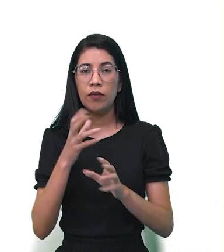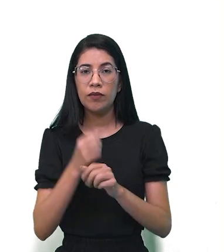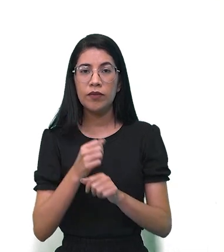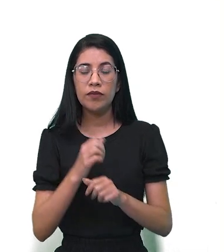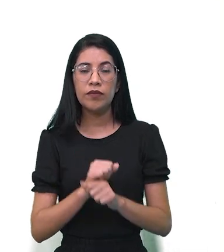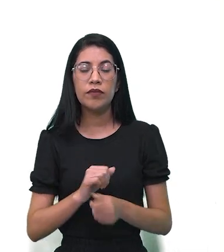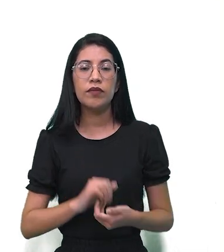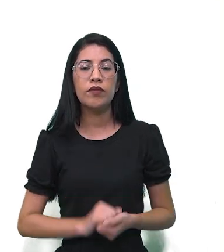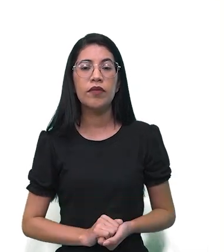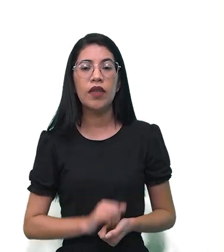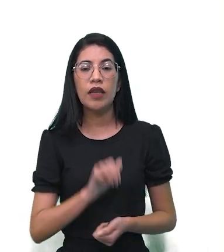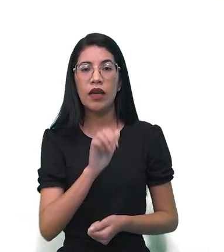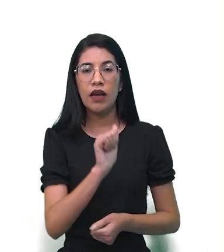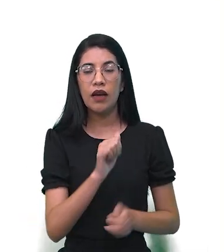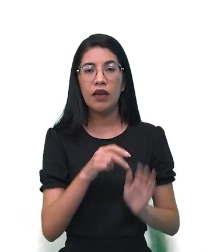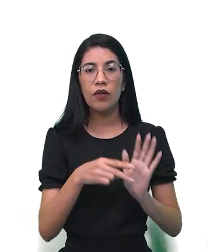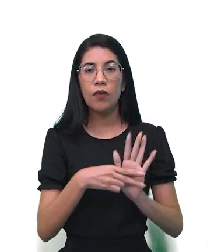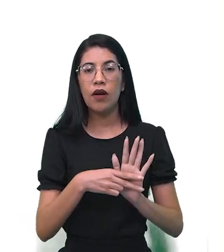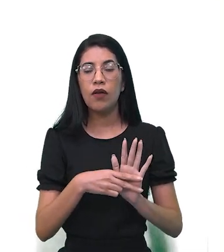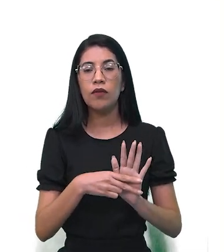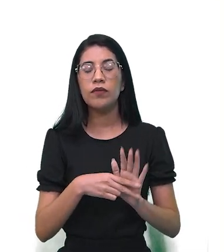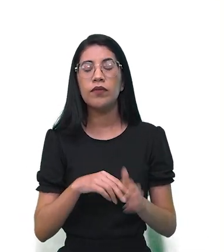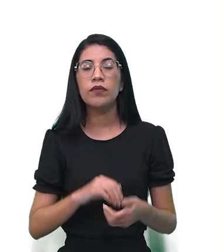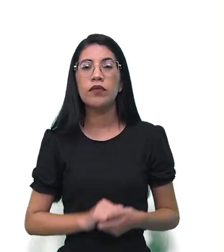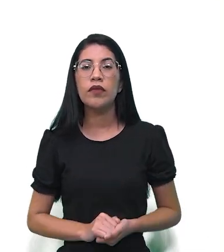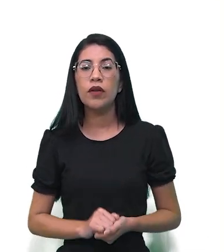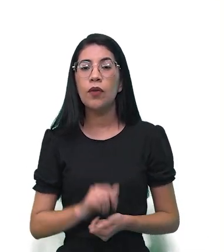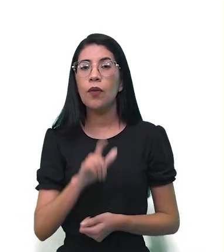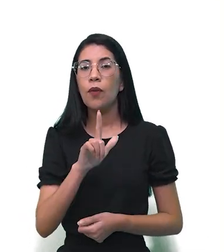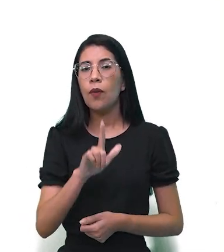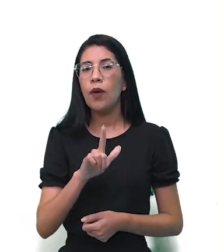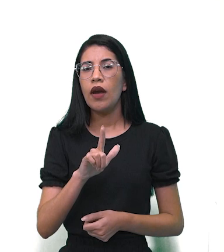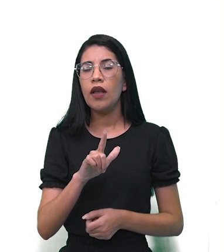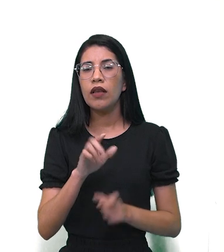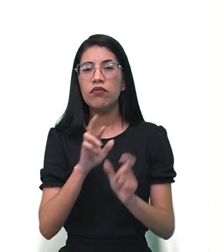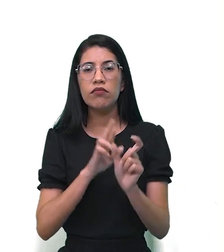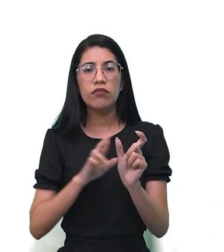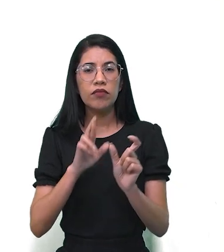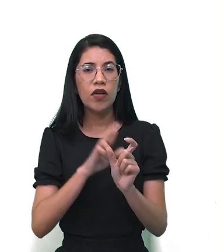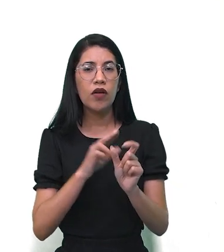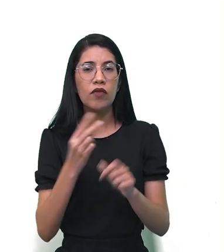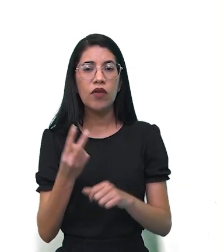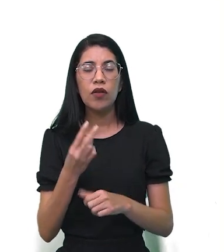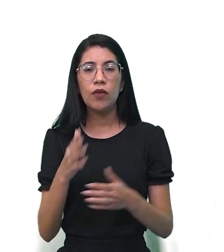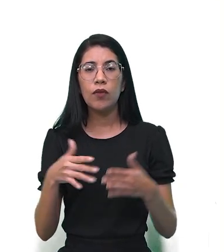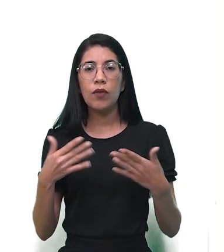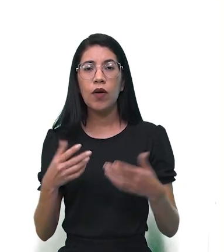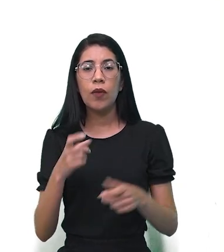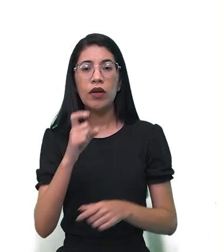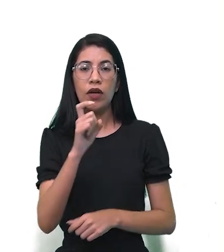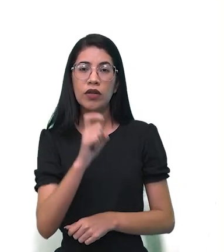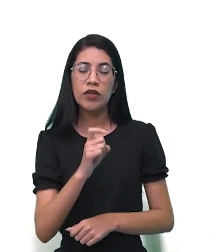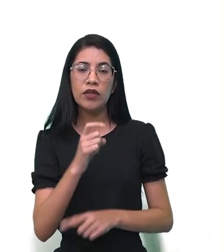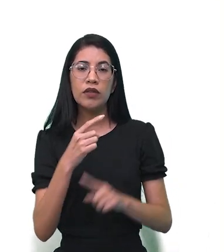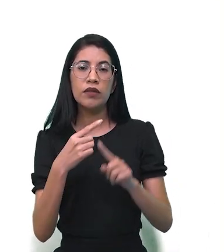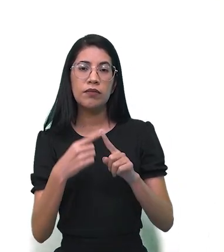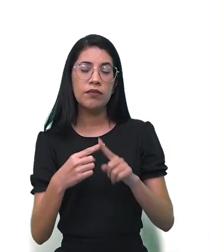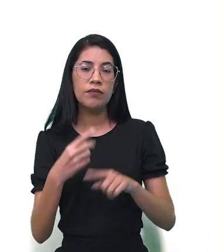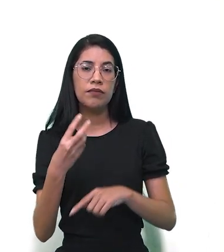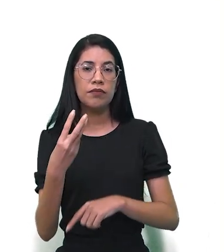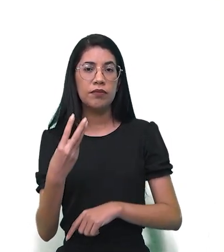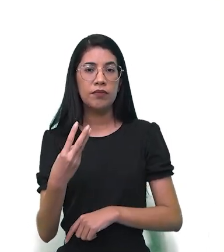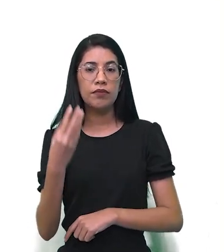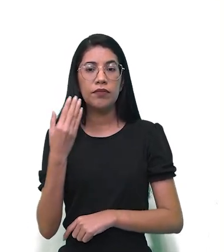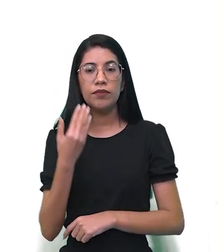Quanto vale essa incógnita L? Ela vale x mais 3.